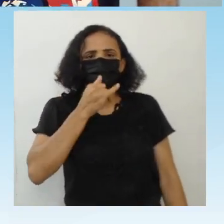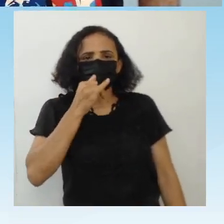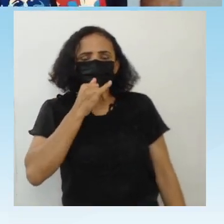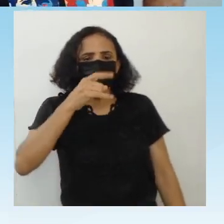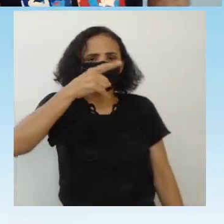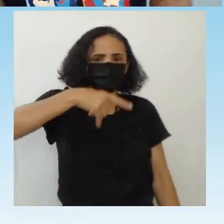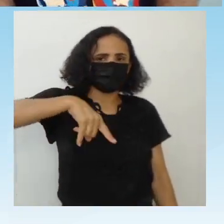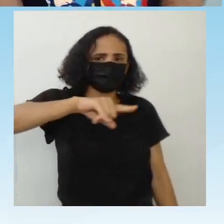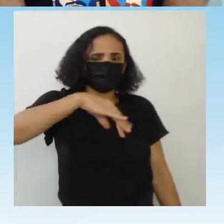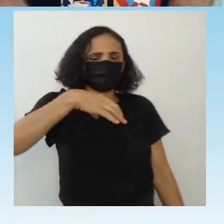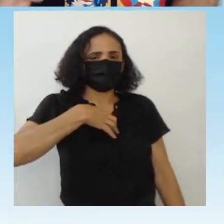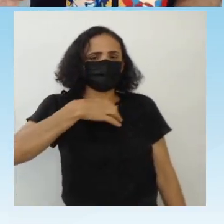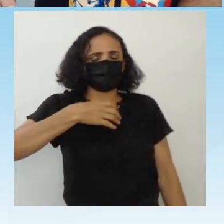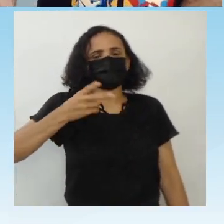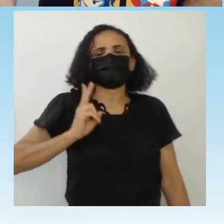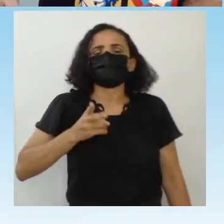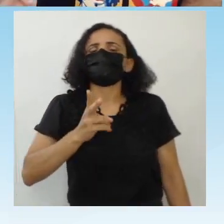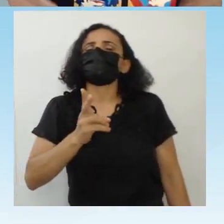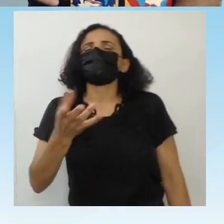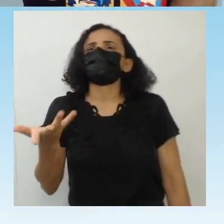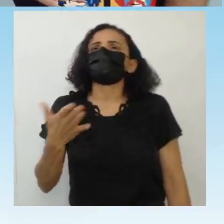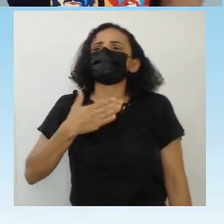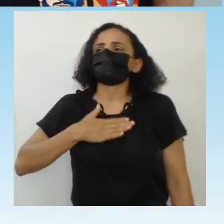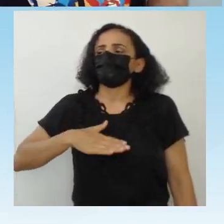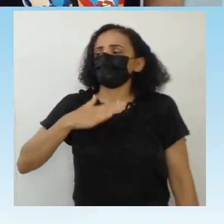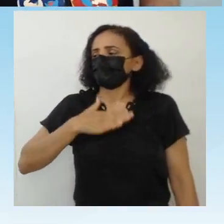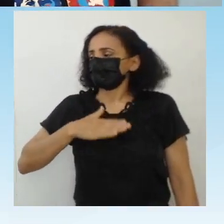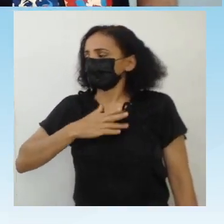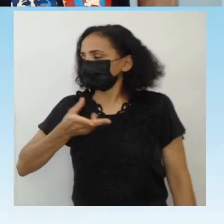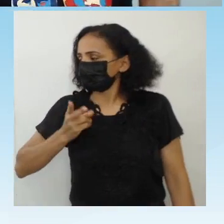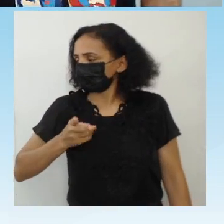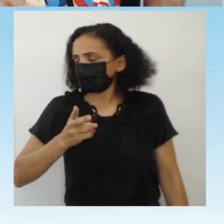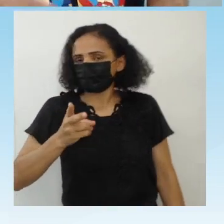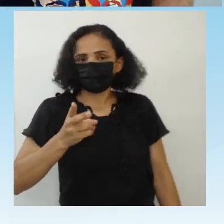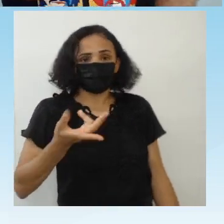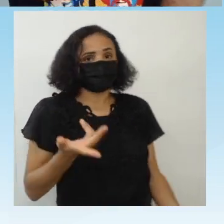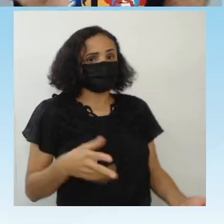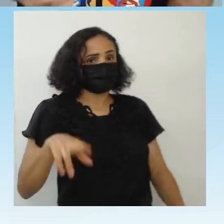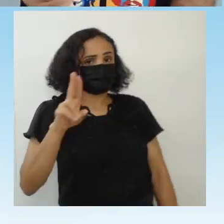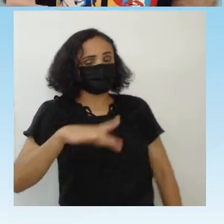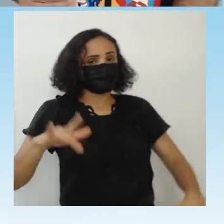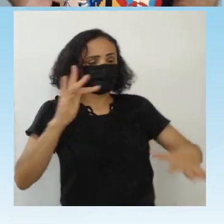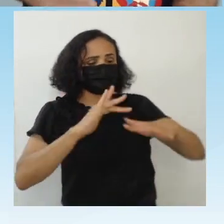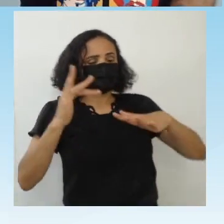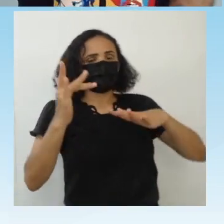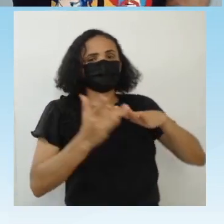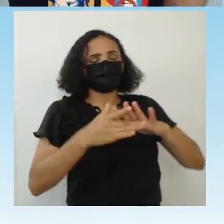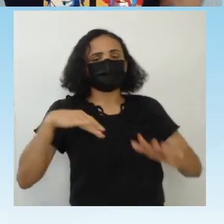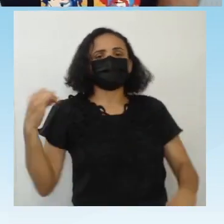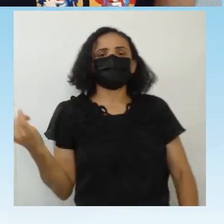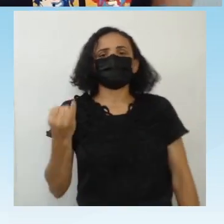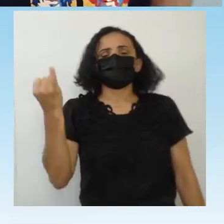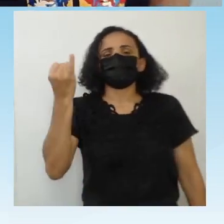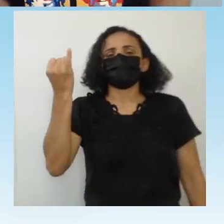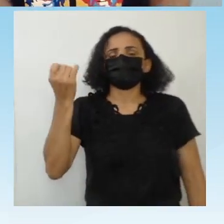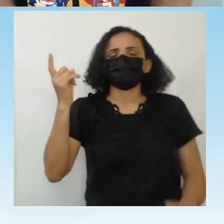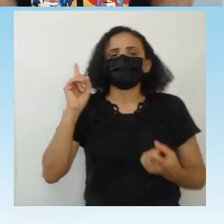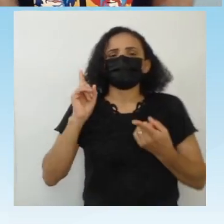que todos nós possamos pacificamente usar as redes sociais também como uma ferramenta importante de